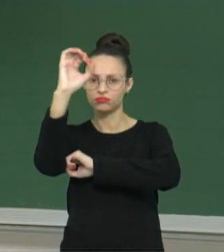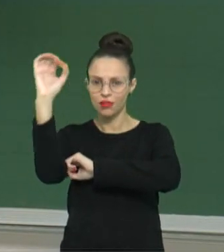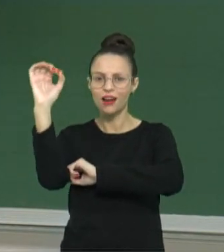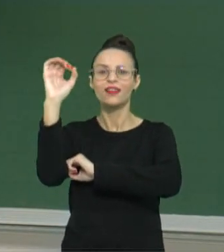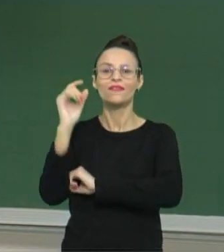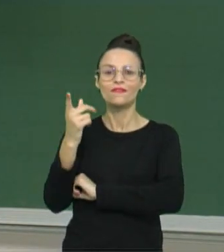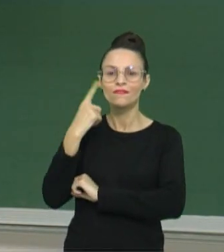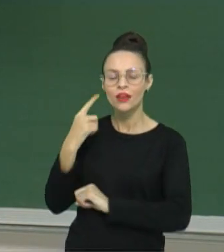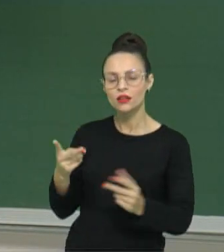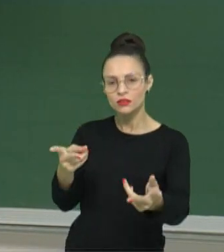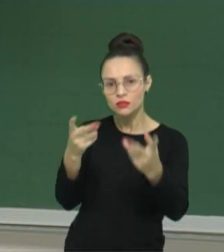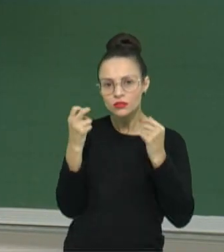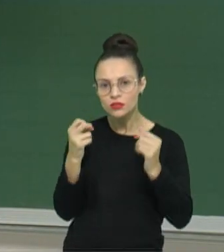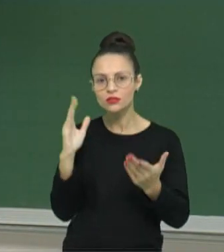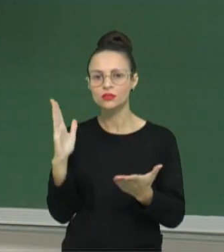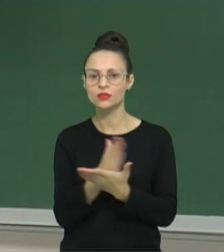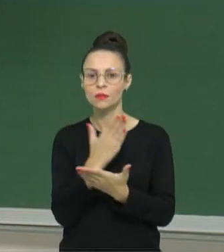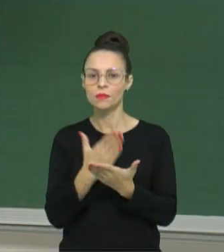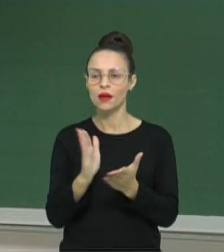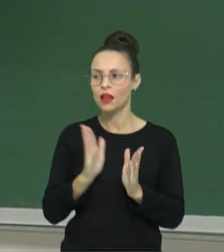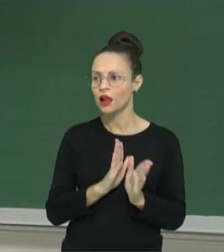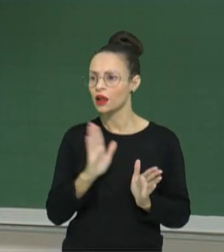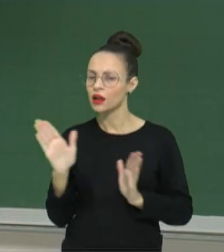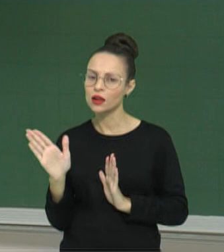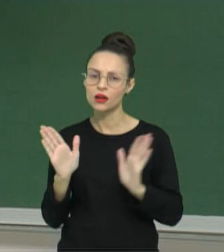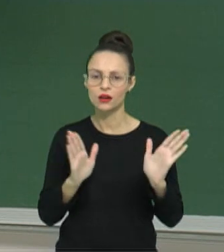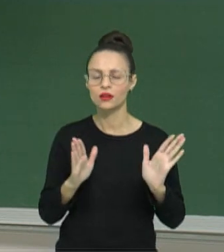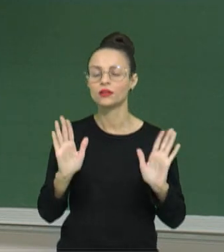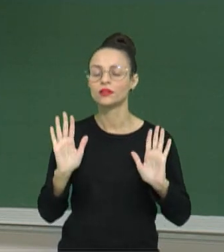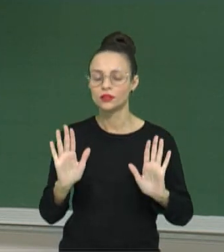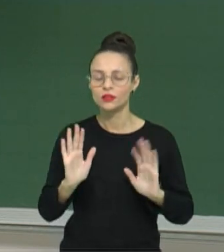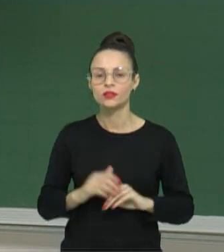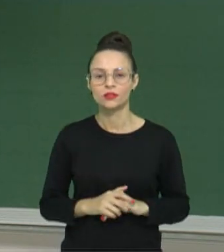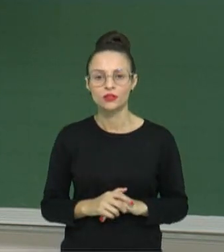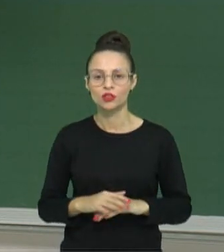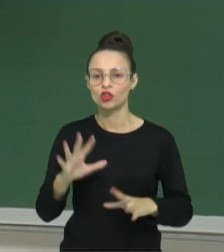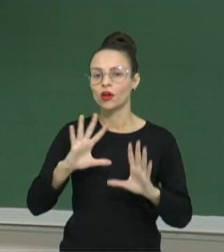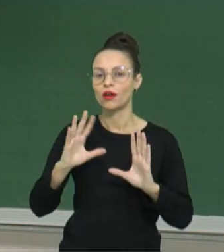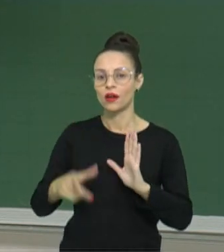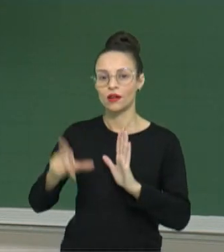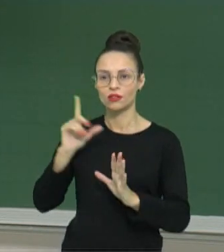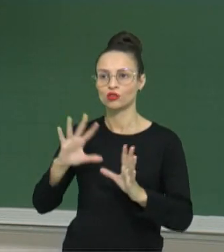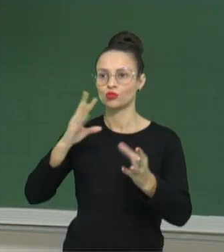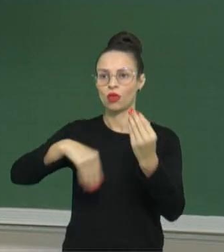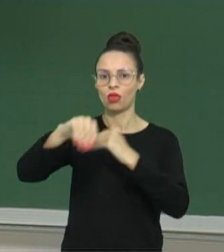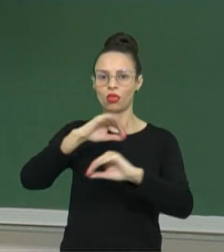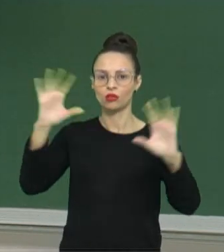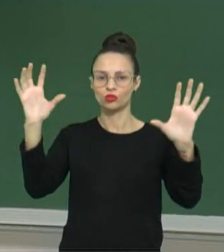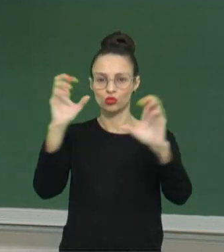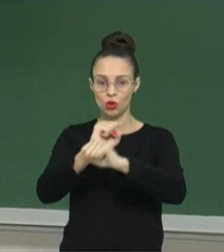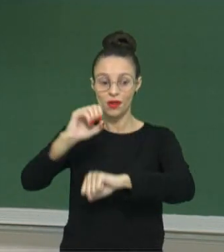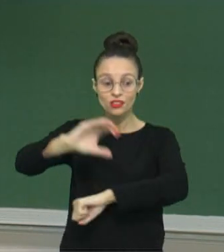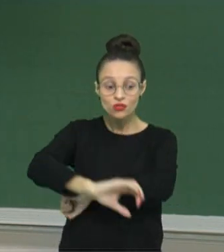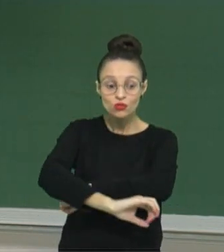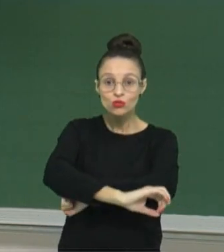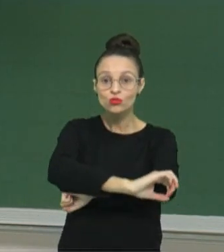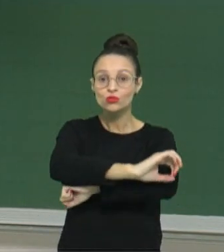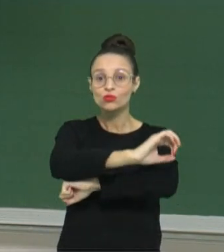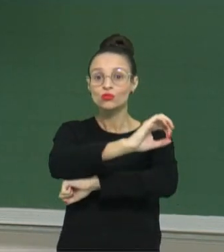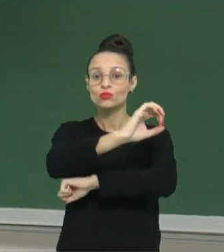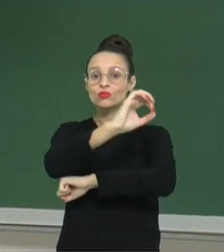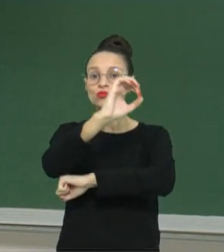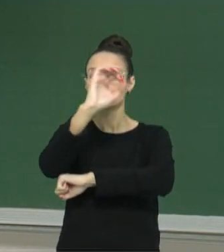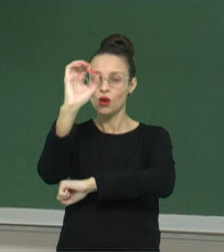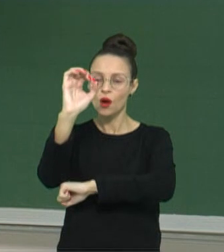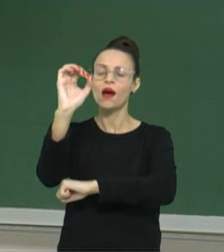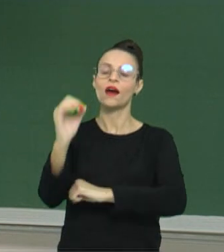coisas, consegue separar umas coisas das outras. Antes que estava tudo misturado na escuridão. Quando o sol nasce, o sol nos